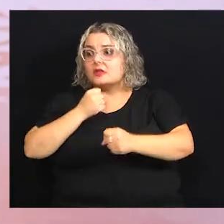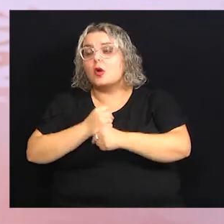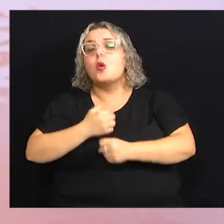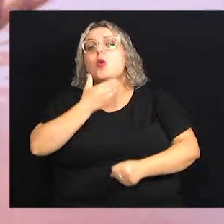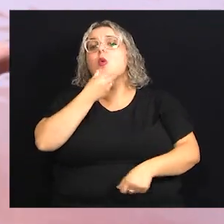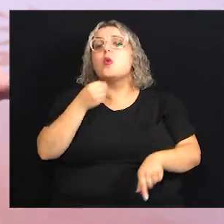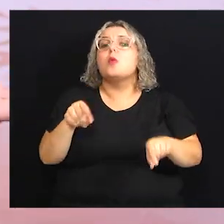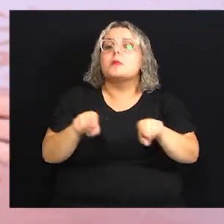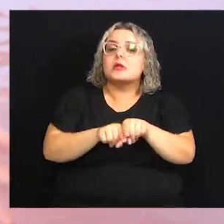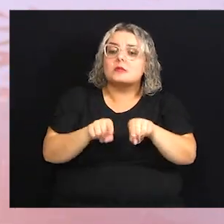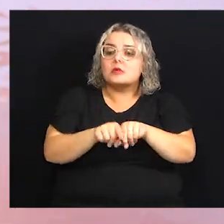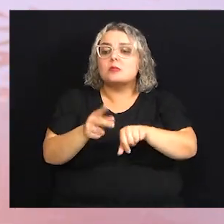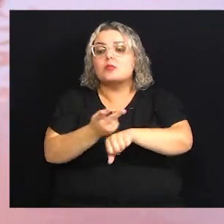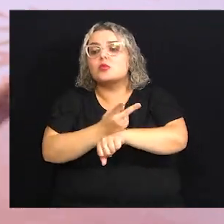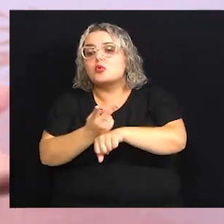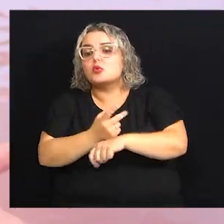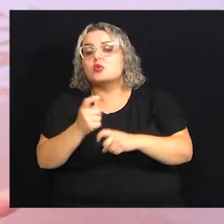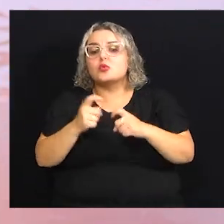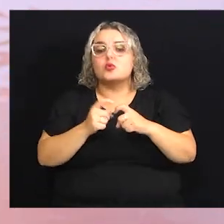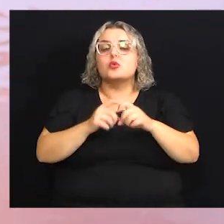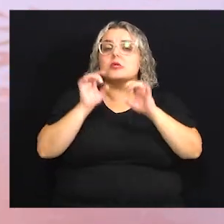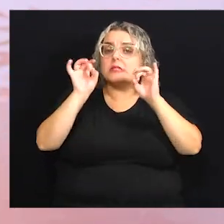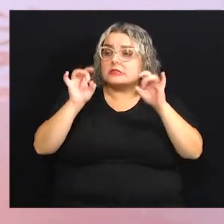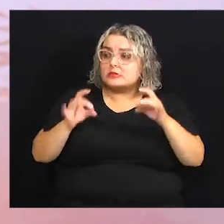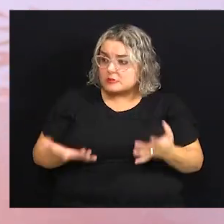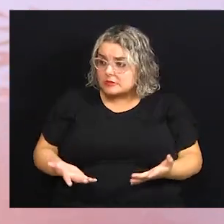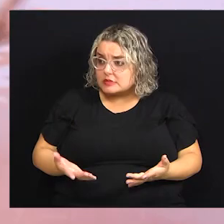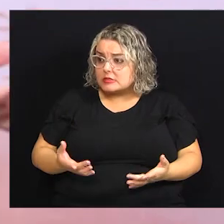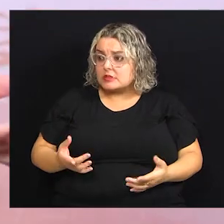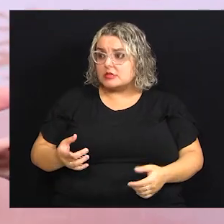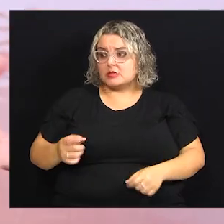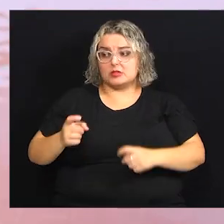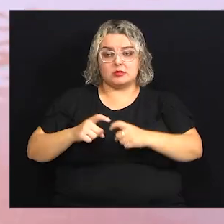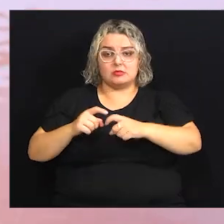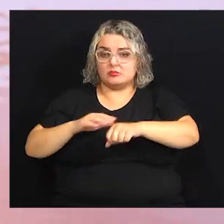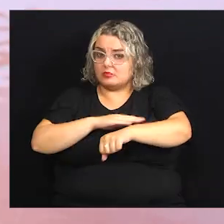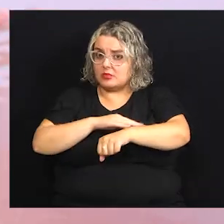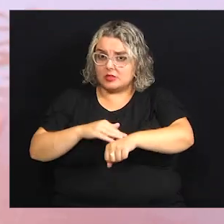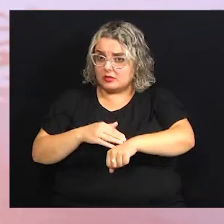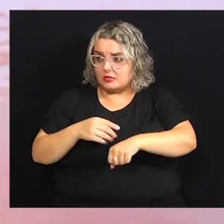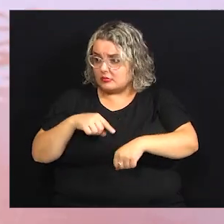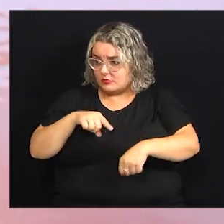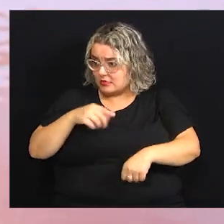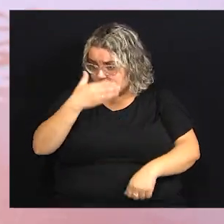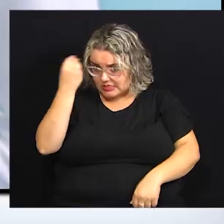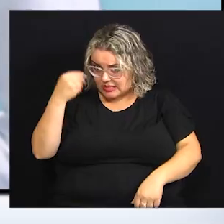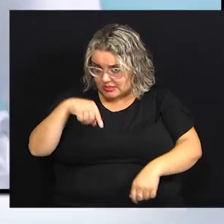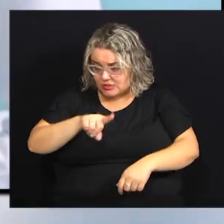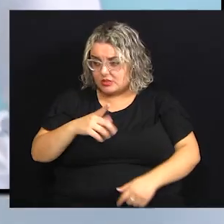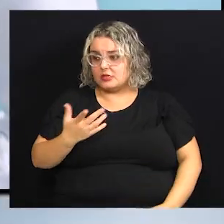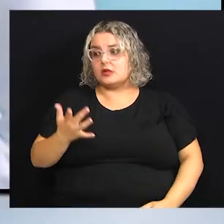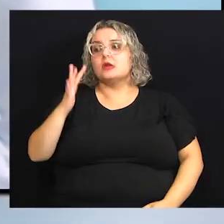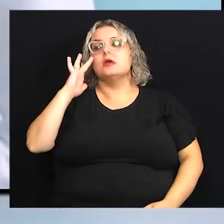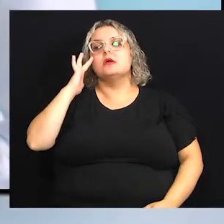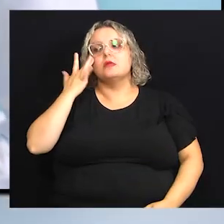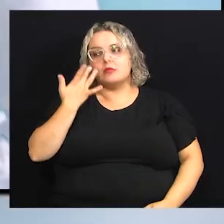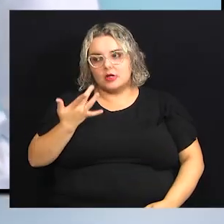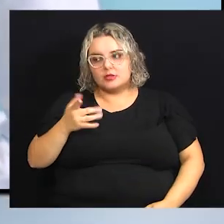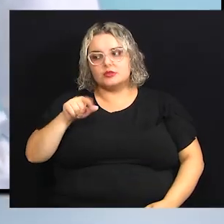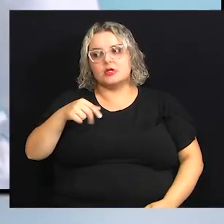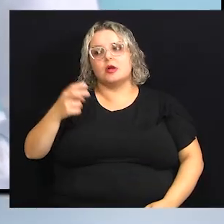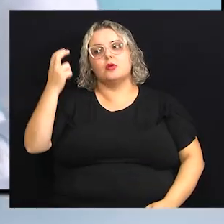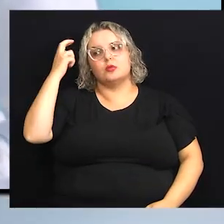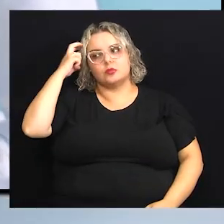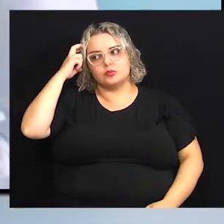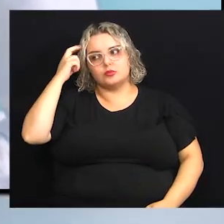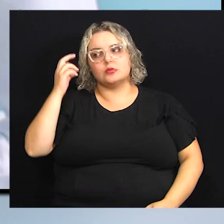ano. O homem também procura um médico específico e o dermatologista acaba passando. Eu acho que isso é uma